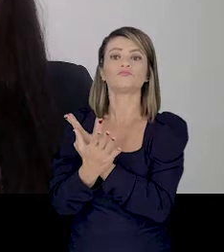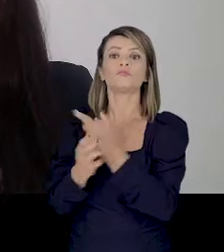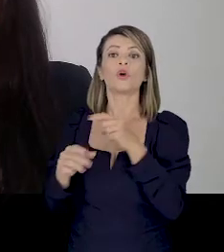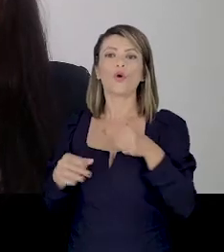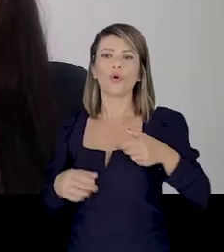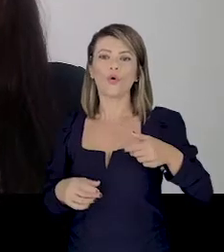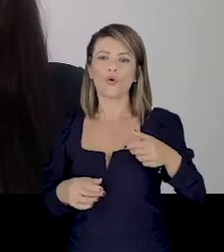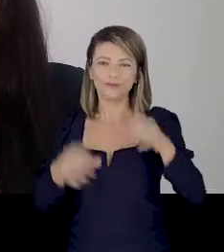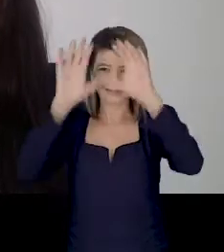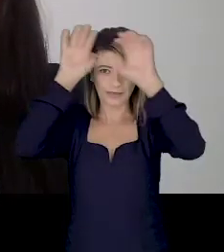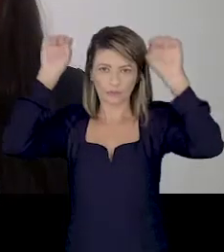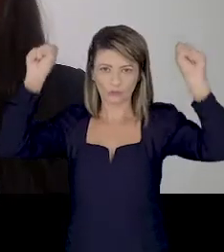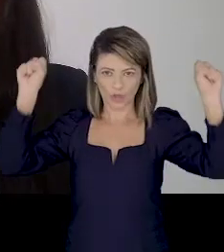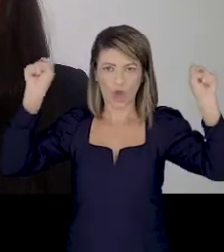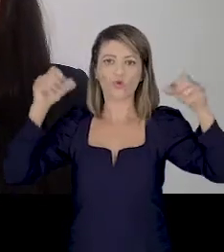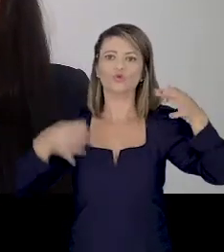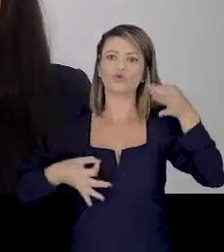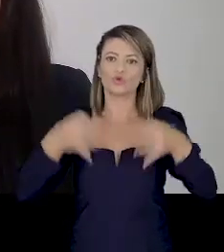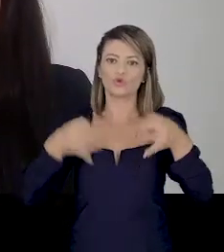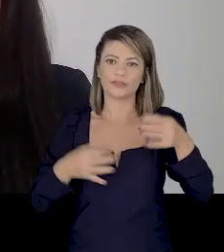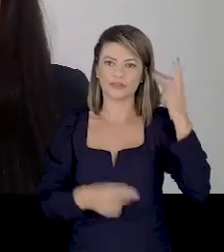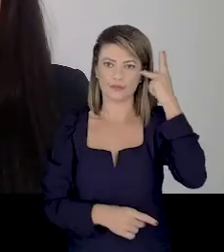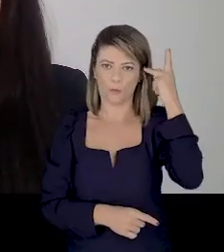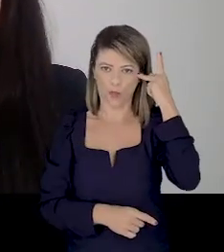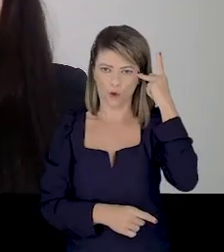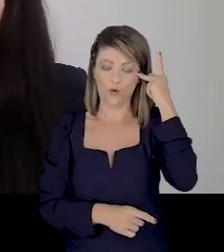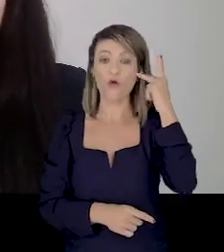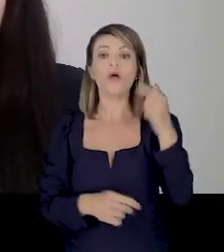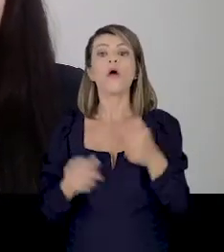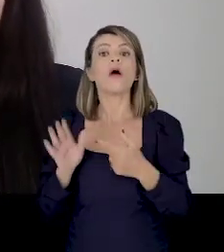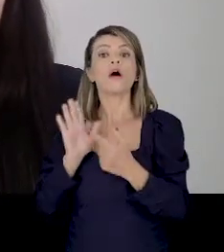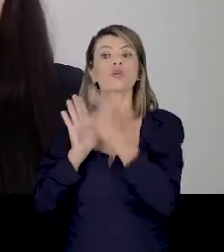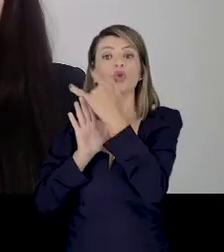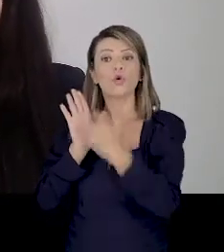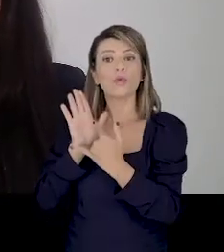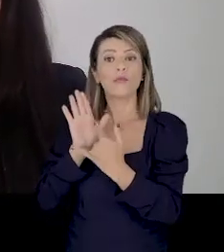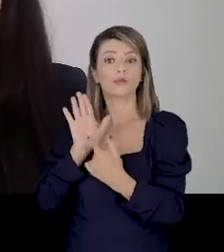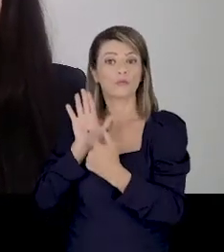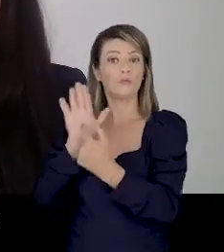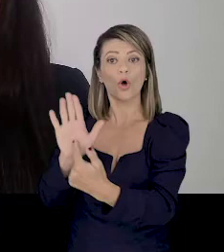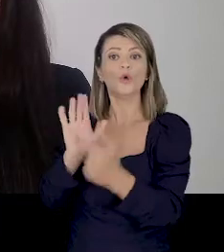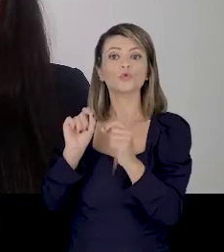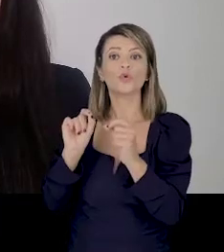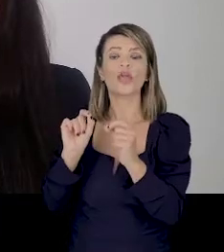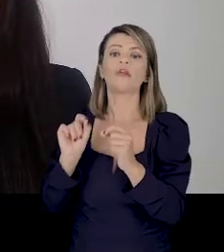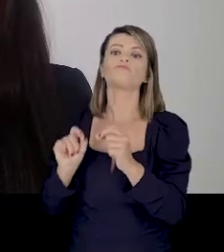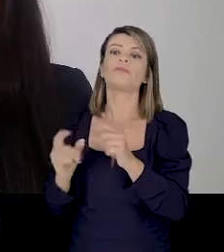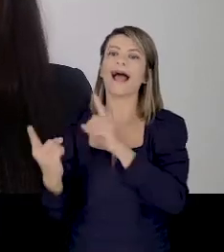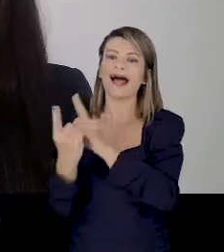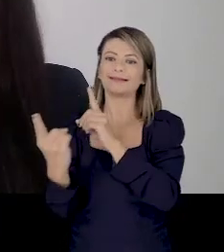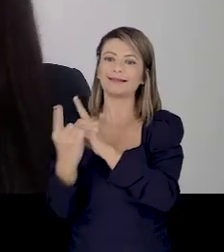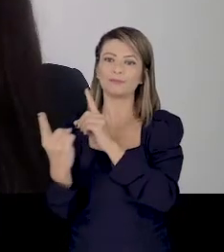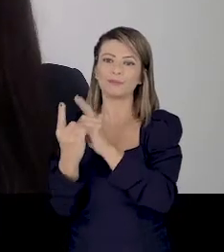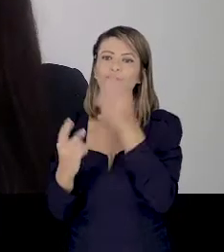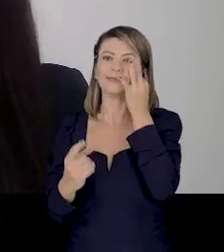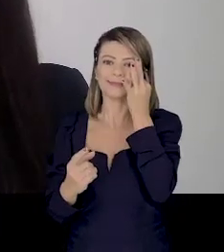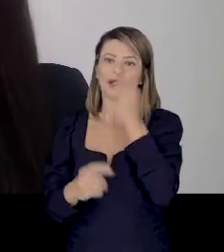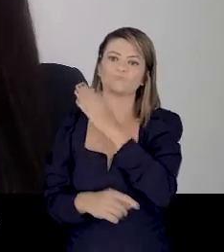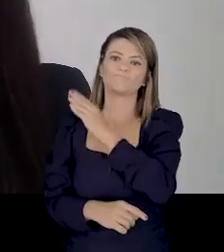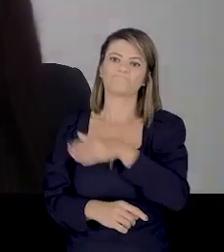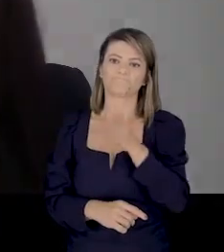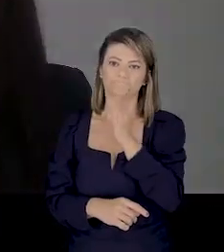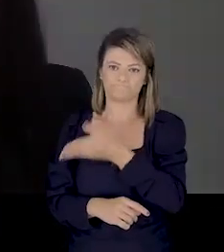Covid-19, o Tribunal de Justiça do Estado de São Paulo emitiu um documento que suspendeu os